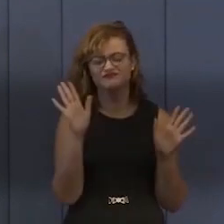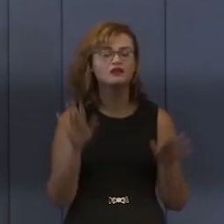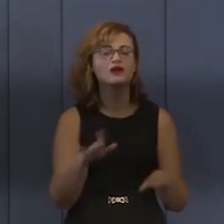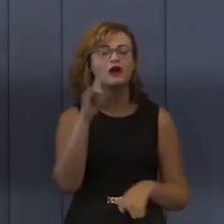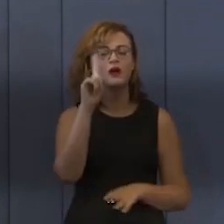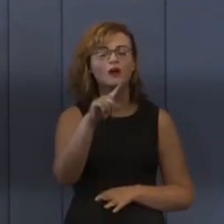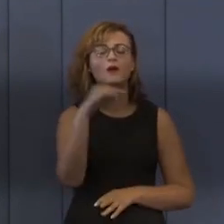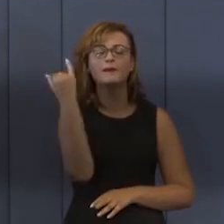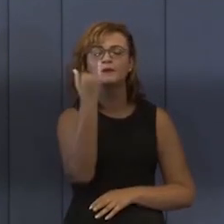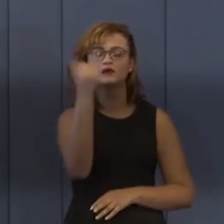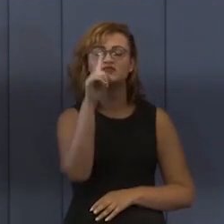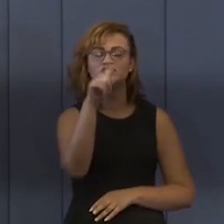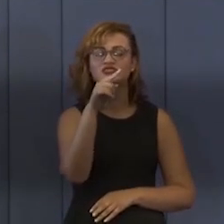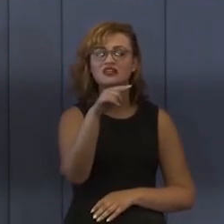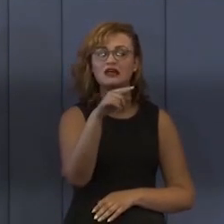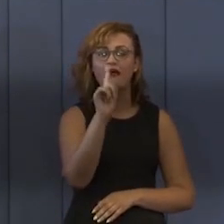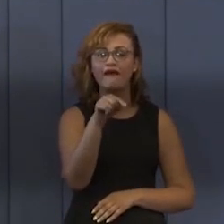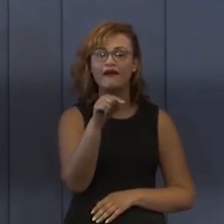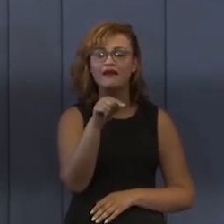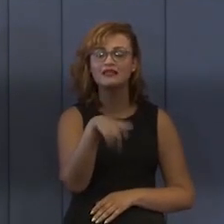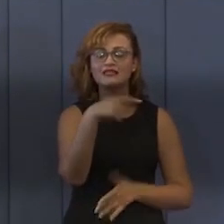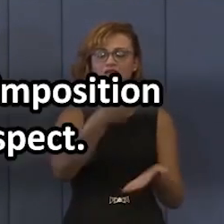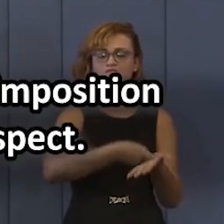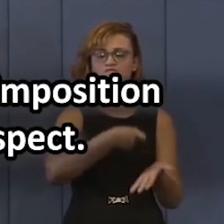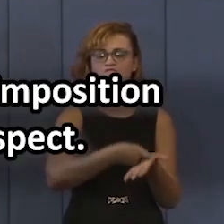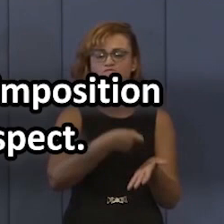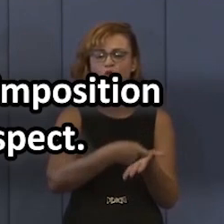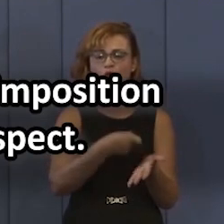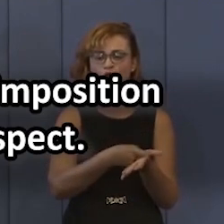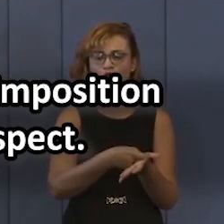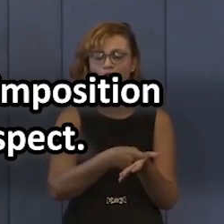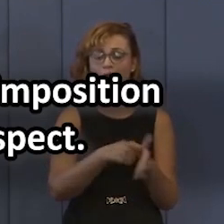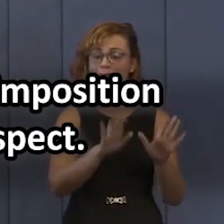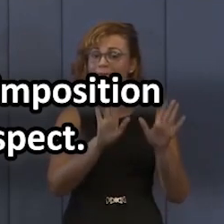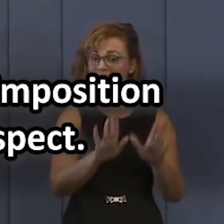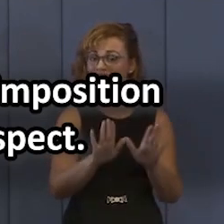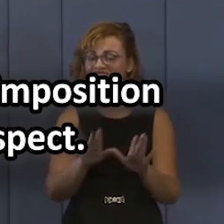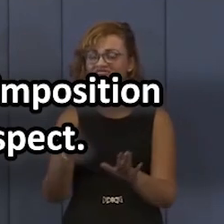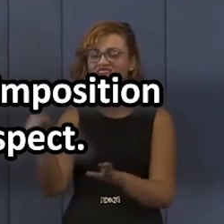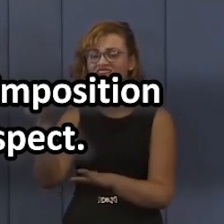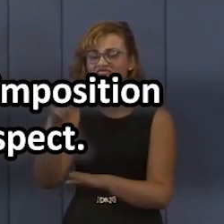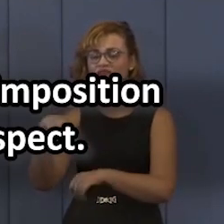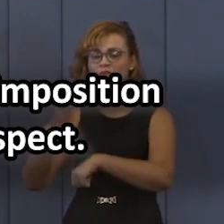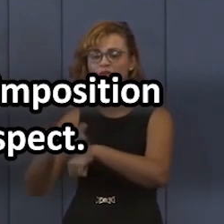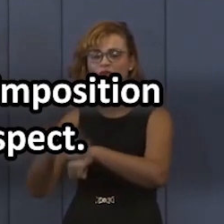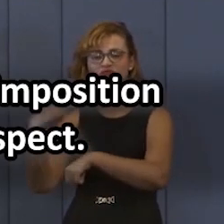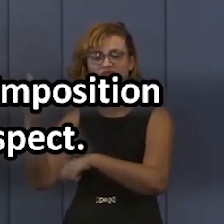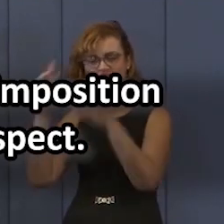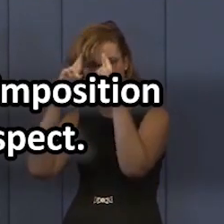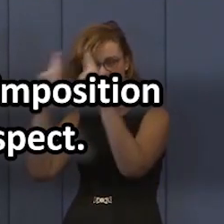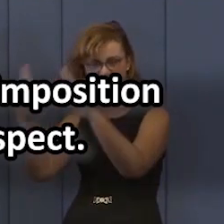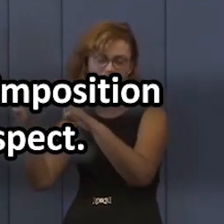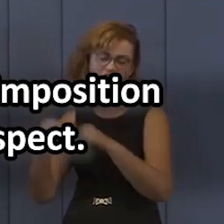independentemente de certas nomenclaturas, vamos levar em consideração aqui que a gente tem um universo de imposição